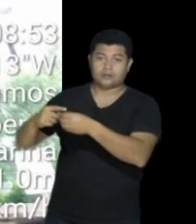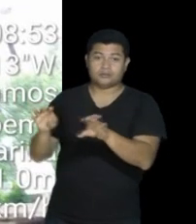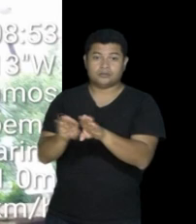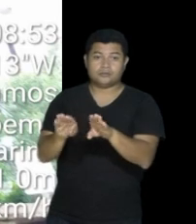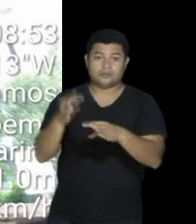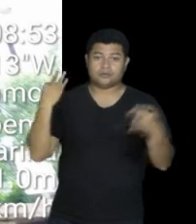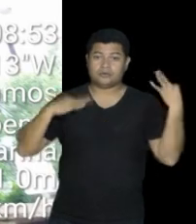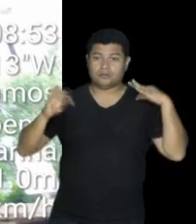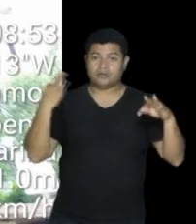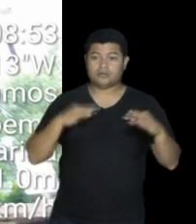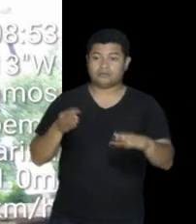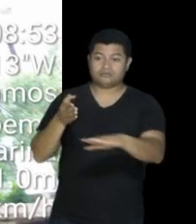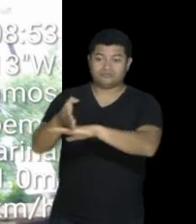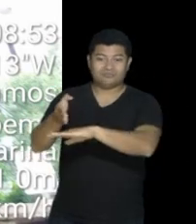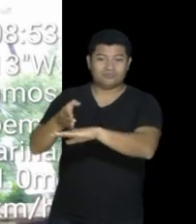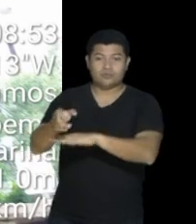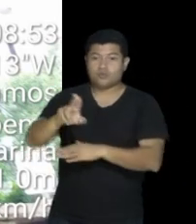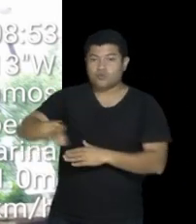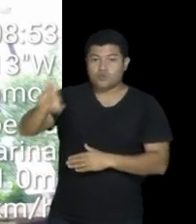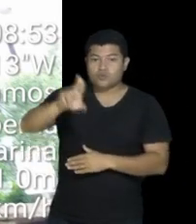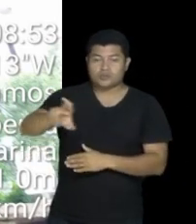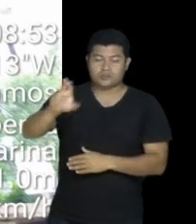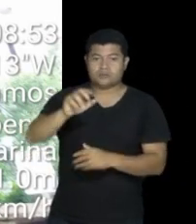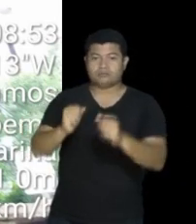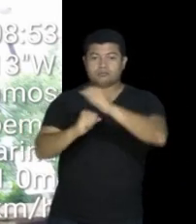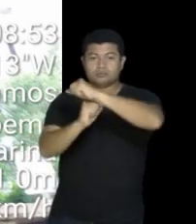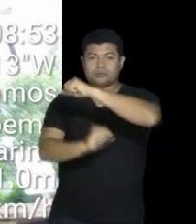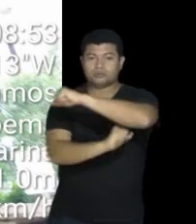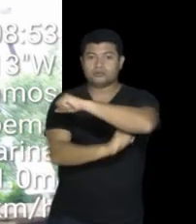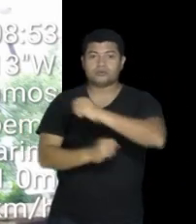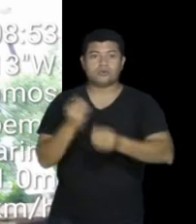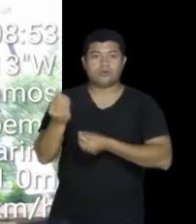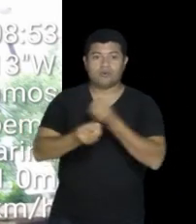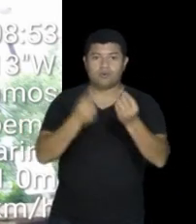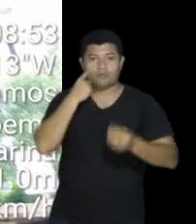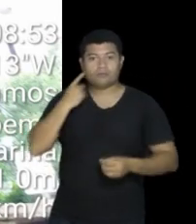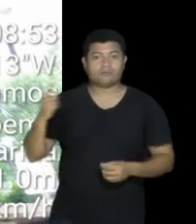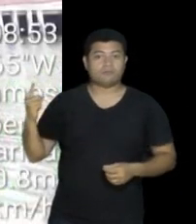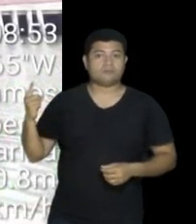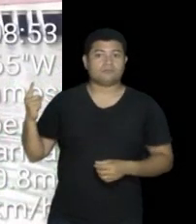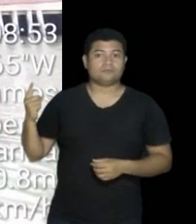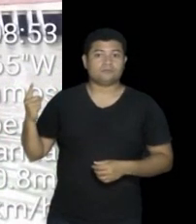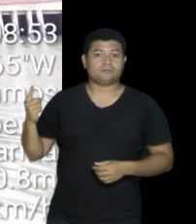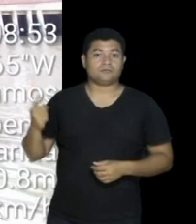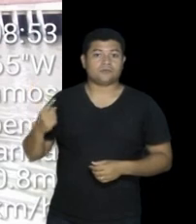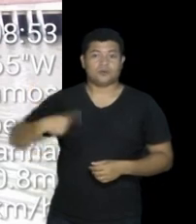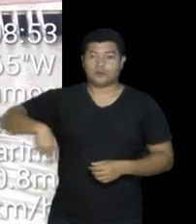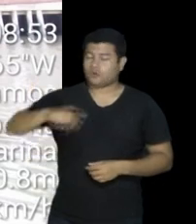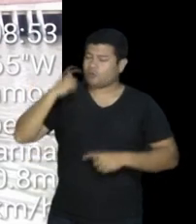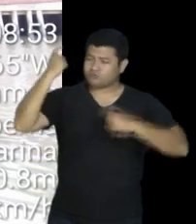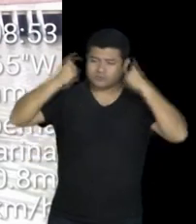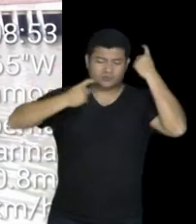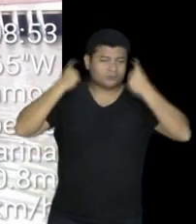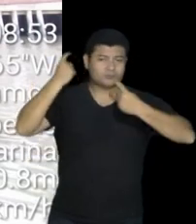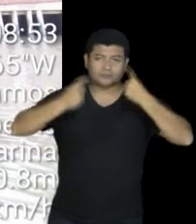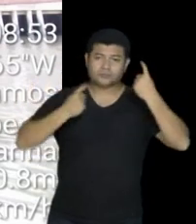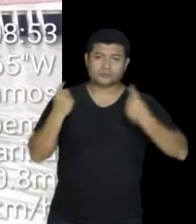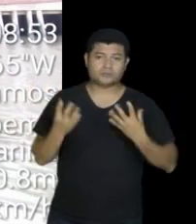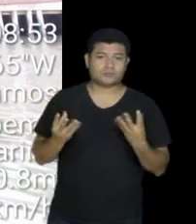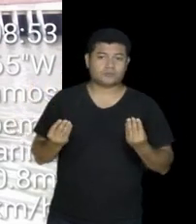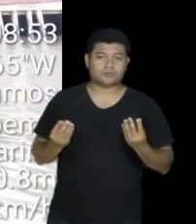passa olha só a situação dessa ponte e causa grande preocupação a nossa comunidade olha